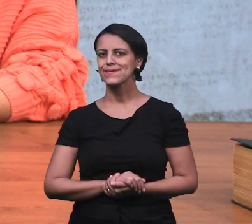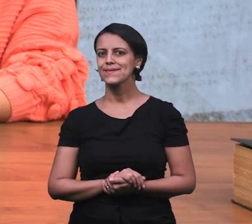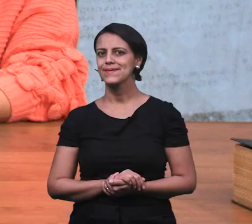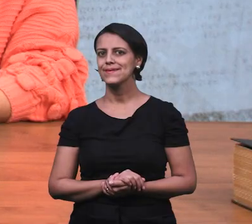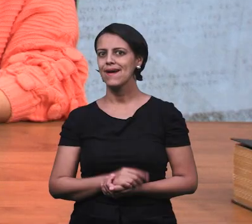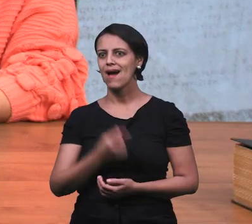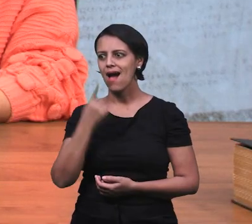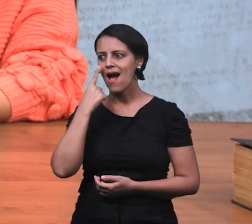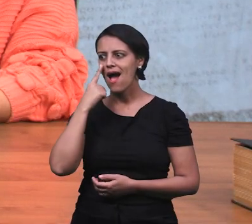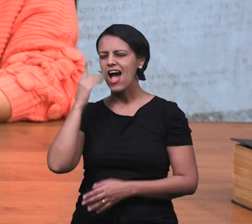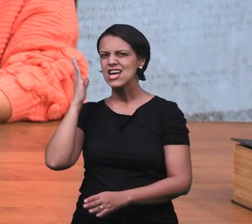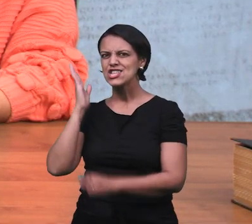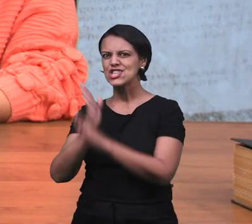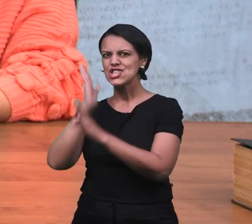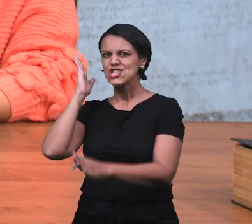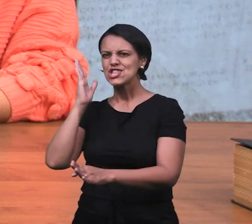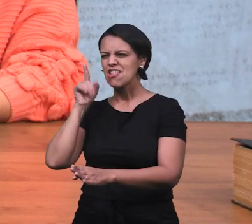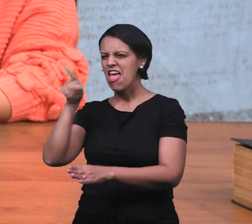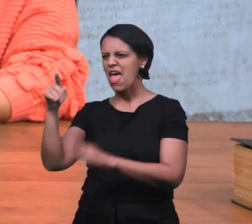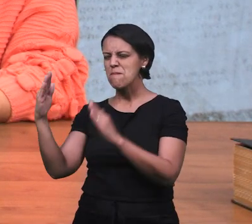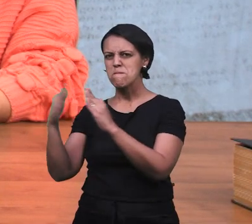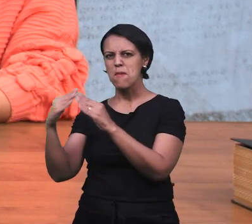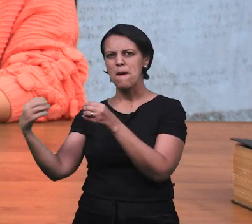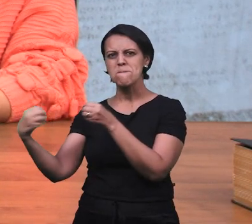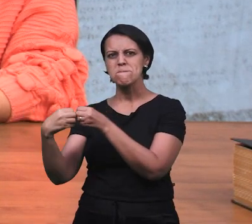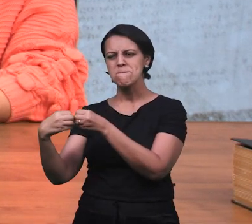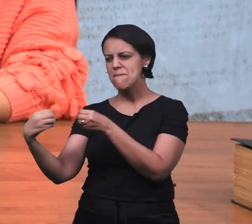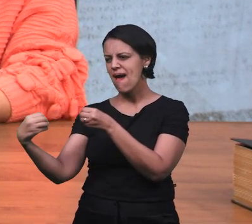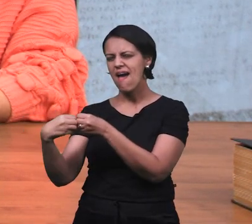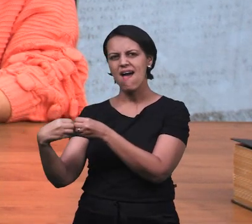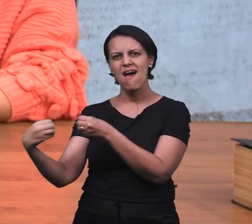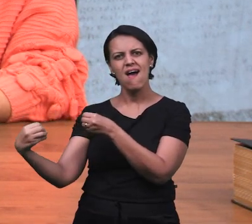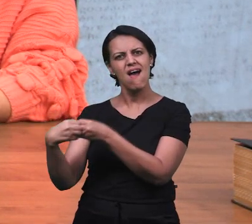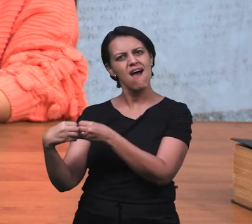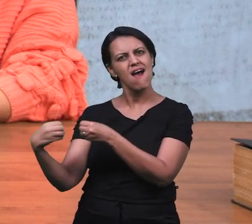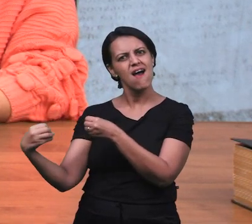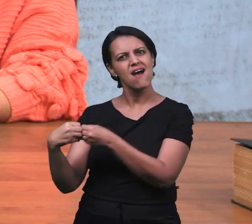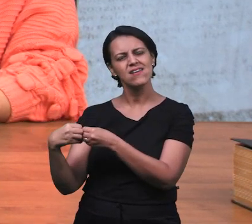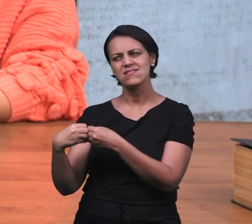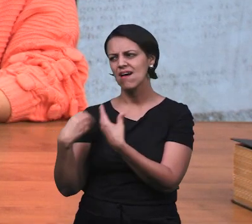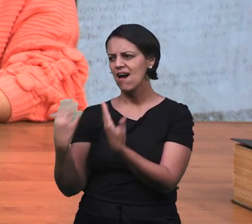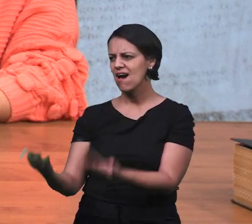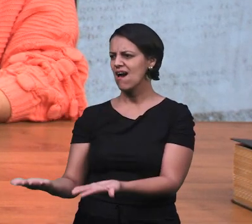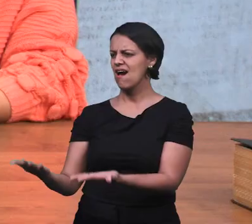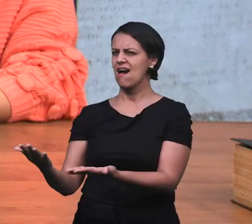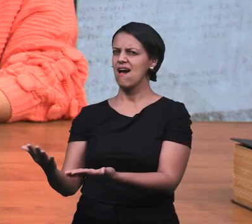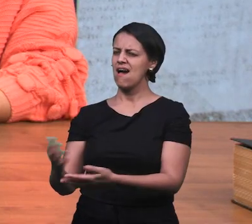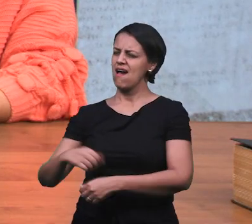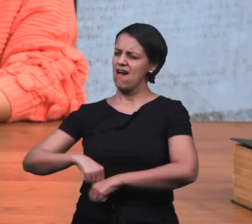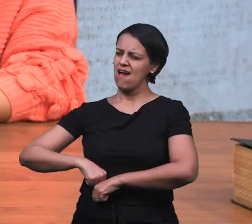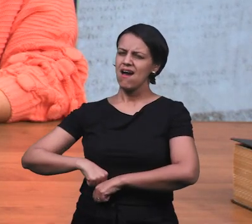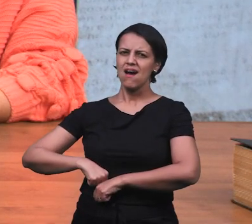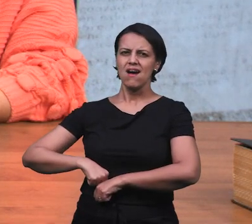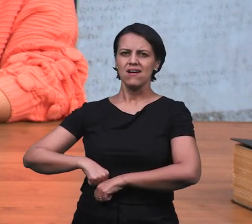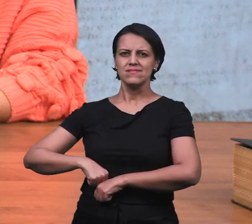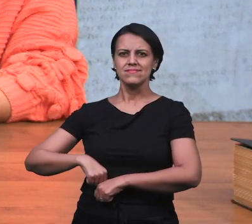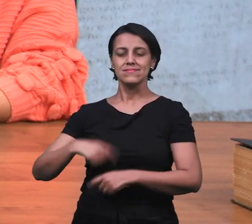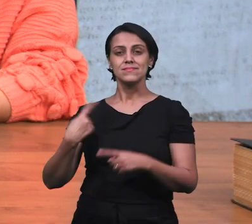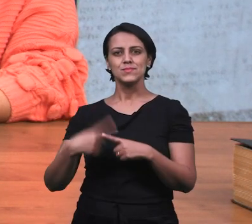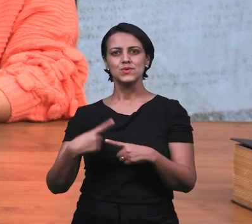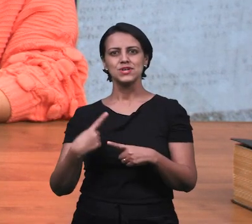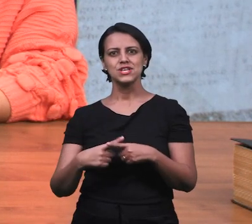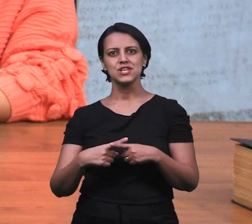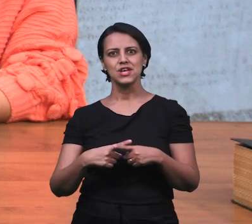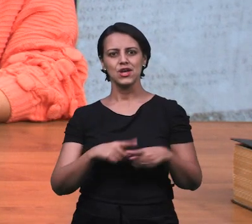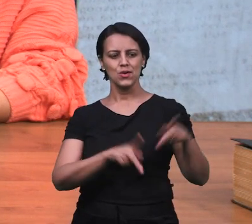que eram seus vizinhos e que moravam no meio deles. Porque partindo os filhos de